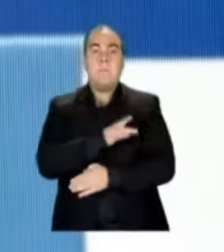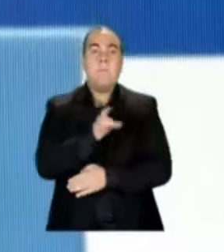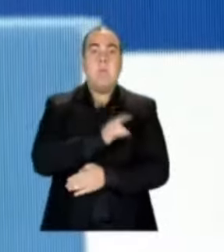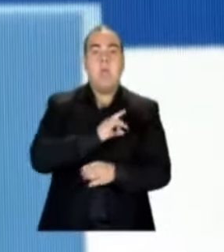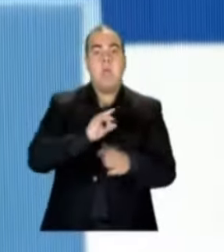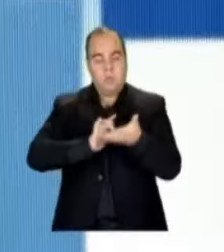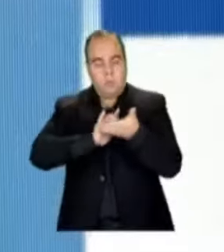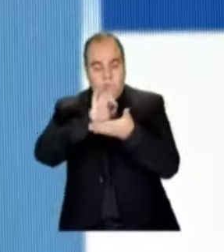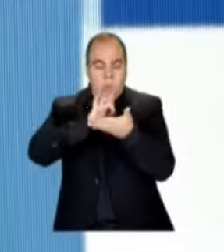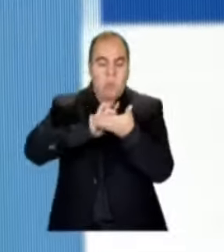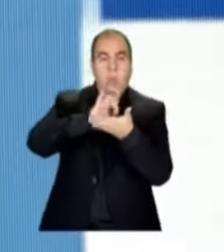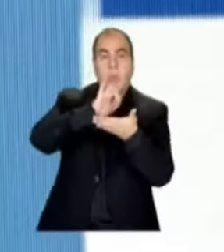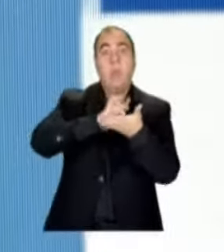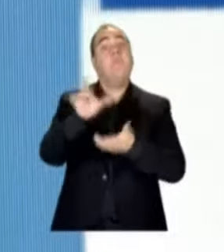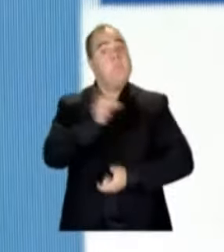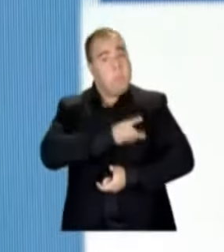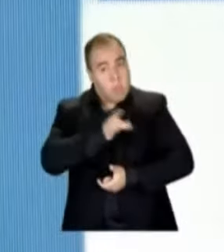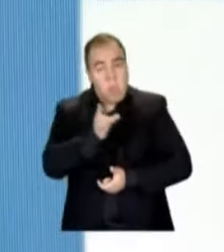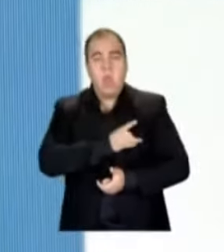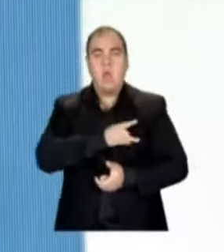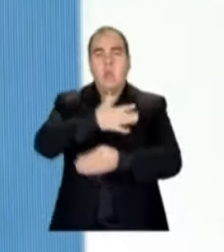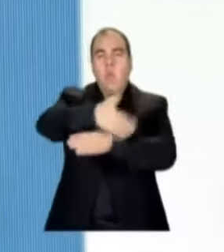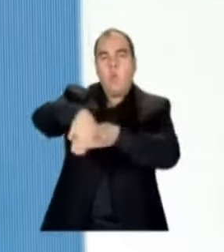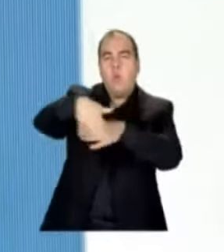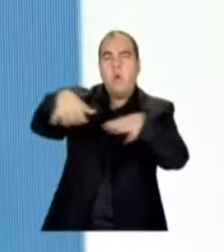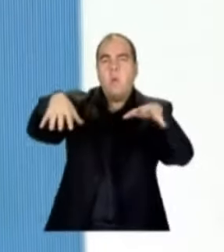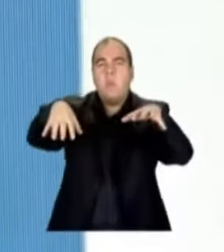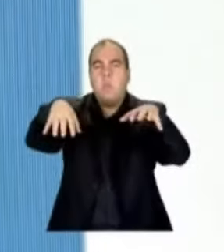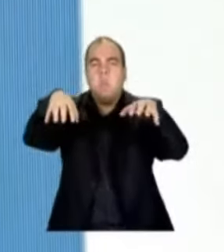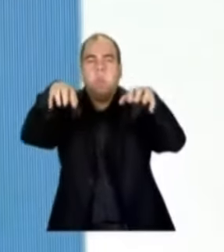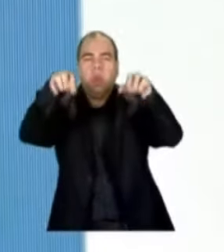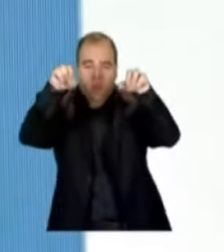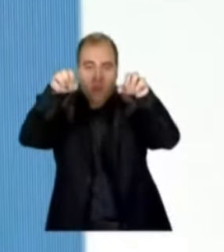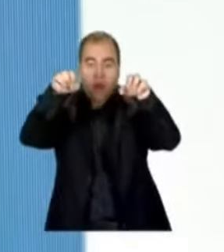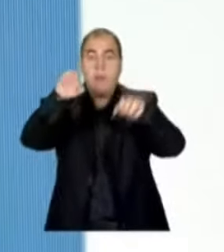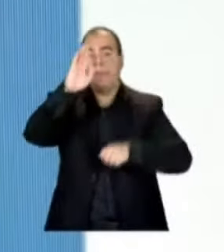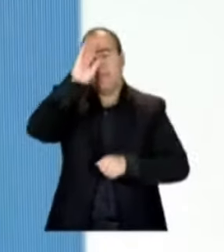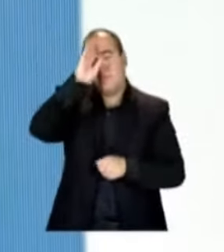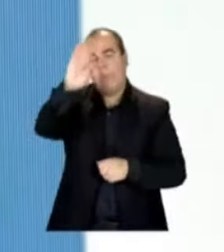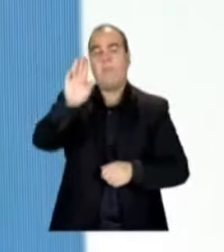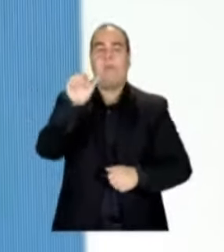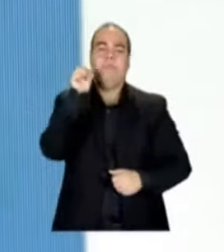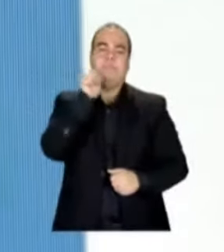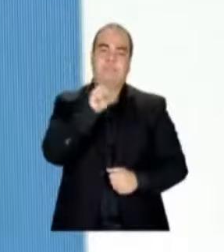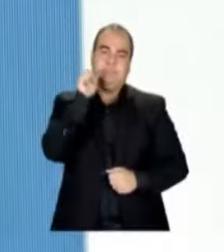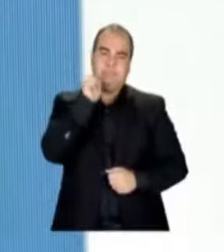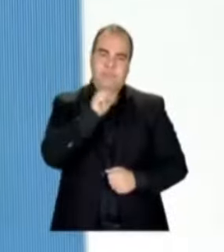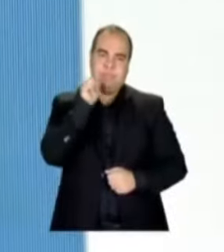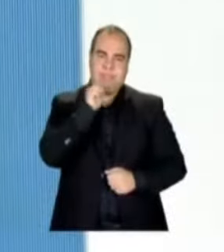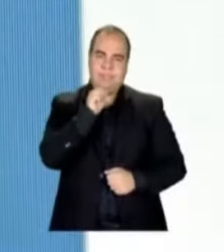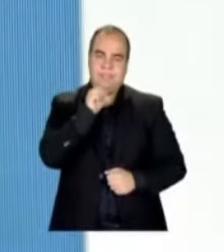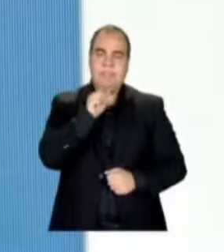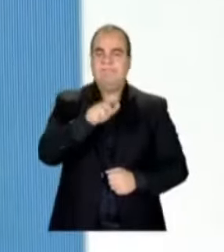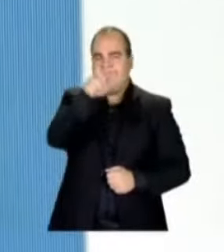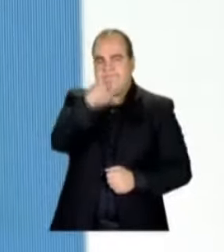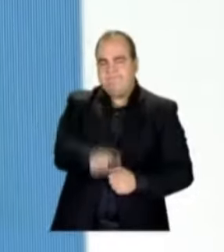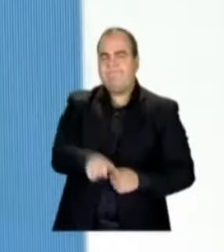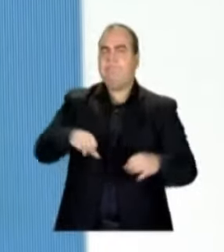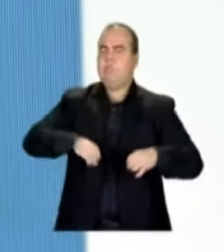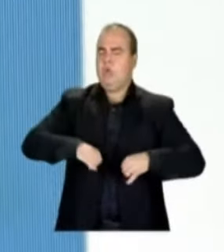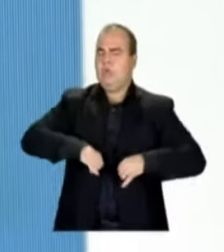seu celular de andar numa rua mal iluminada na cidade especialmente para as mulheres que são as principais